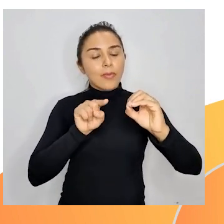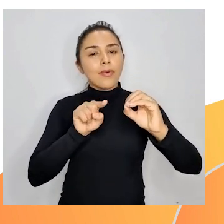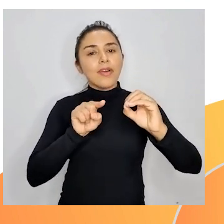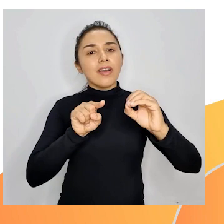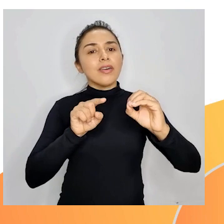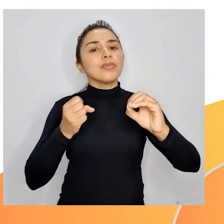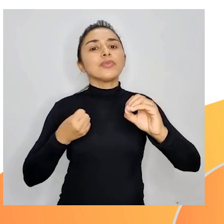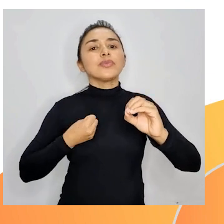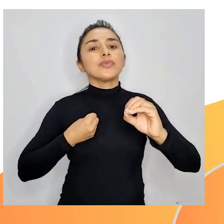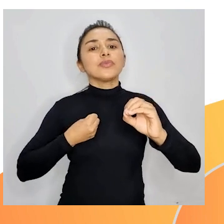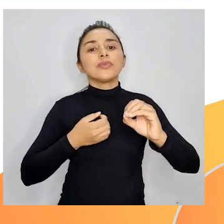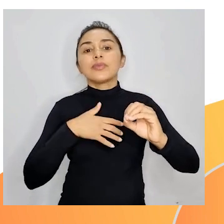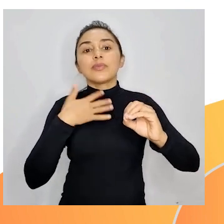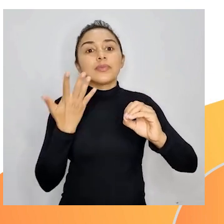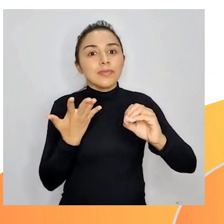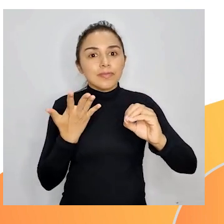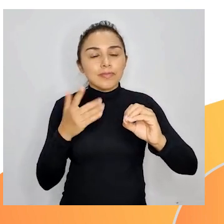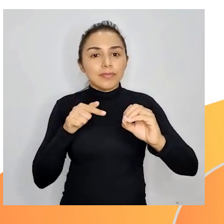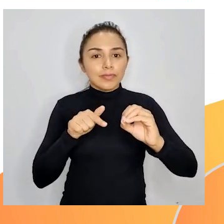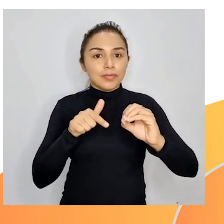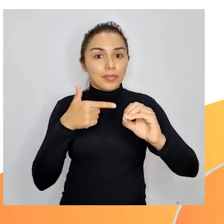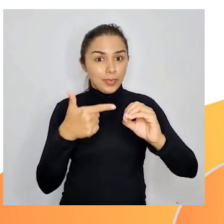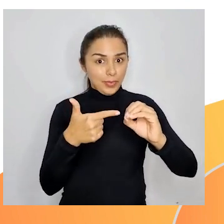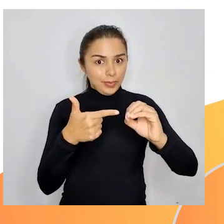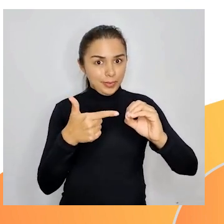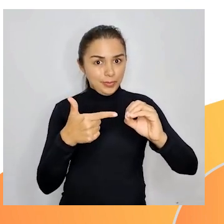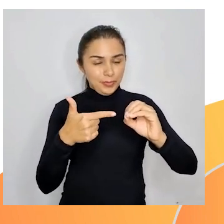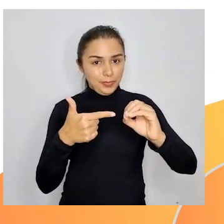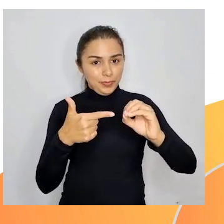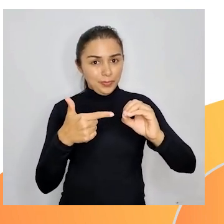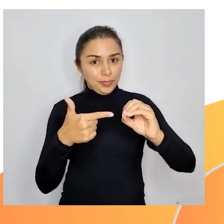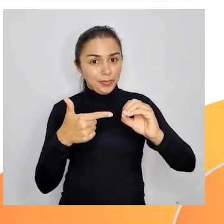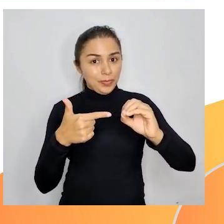ordem, que no caso é o 2, e nós vamos